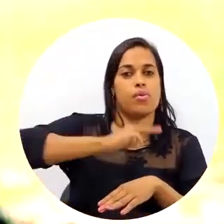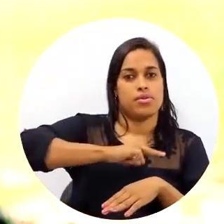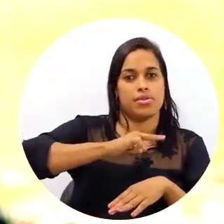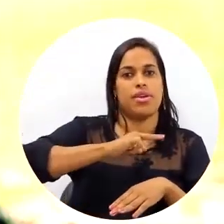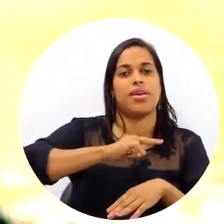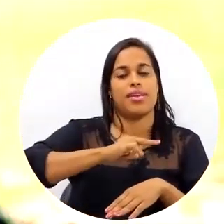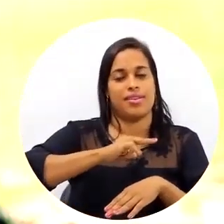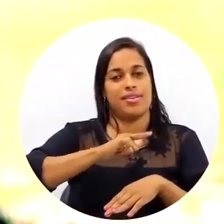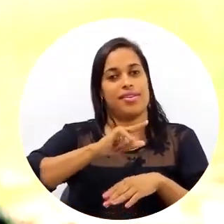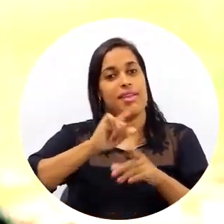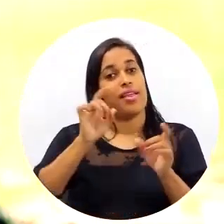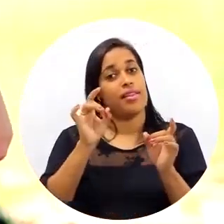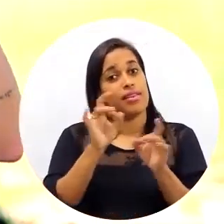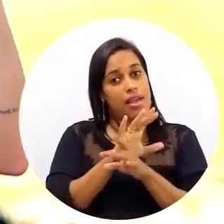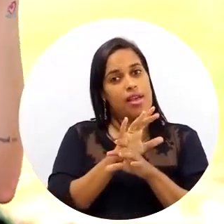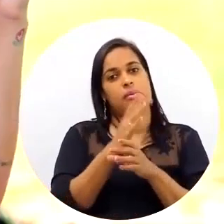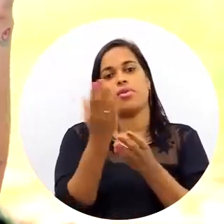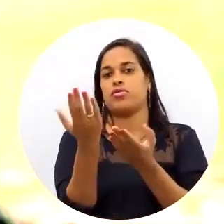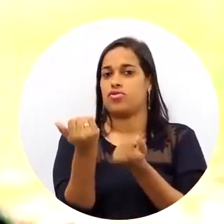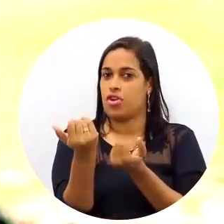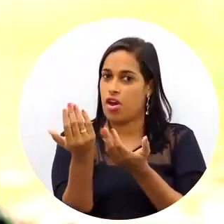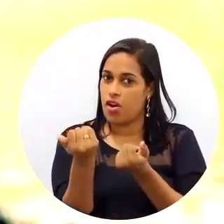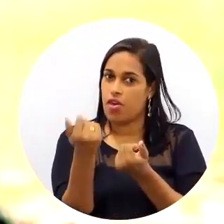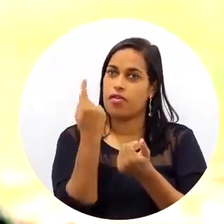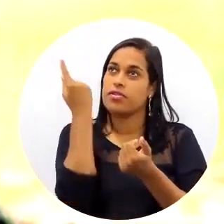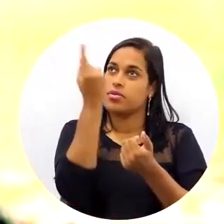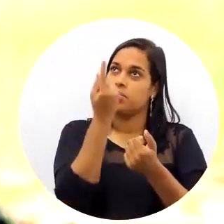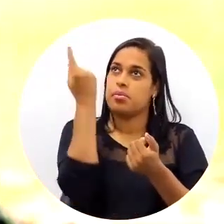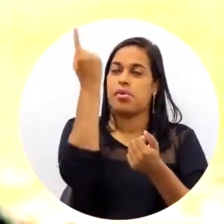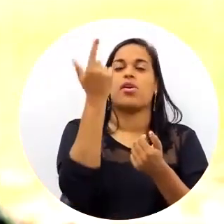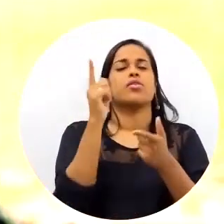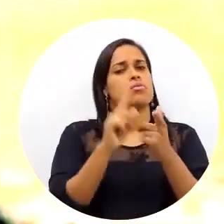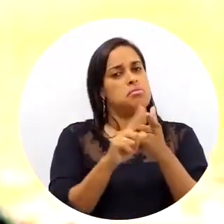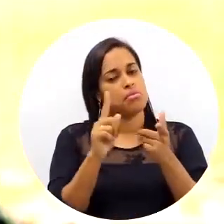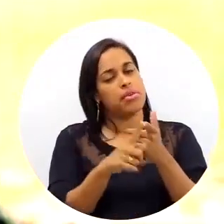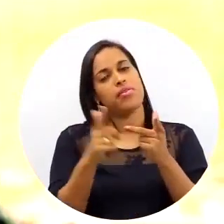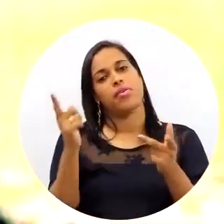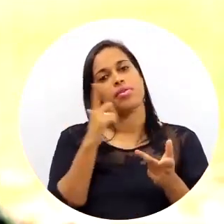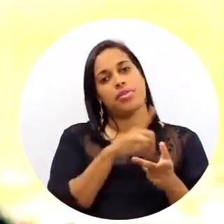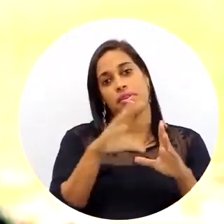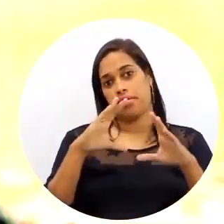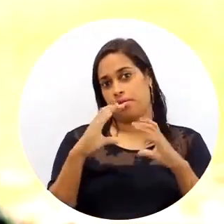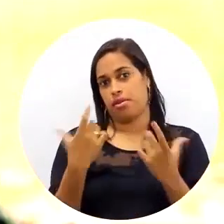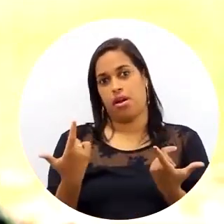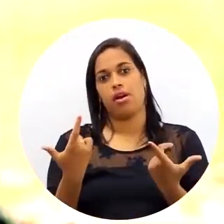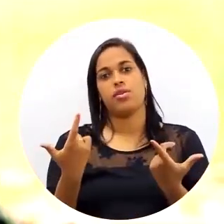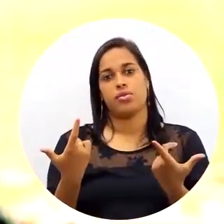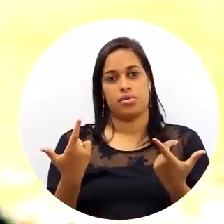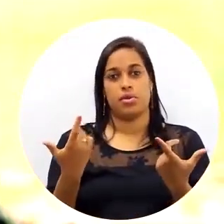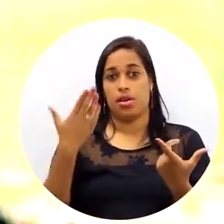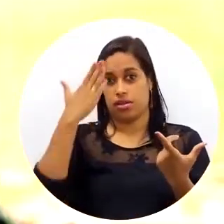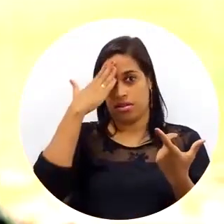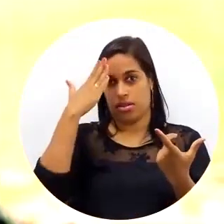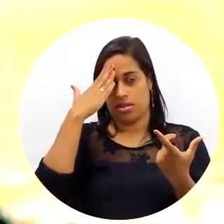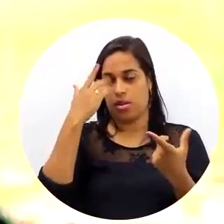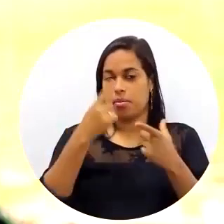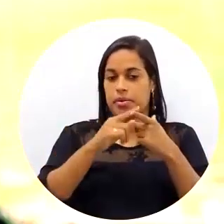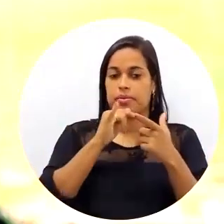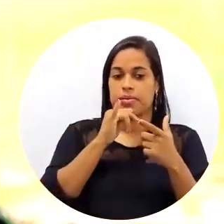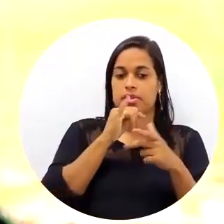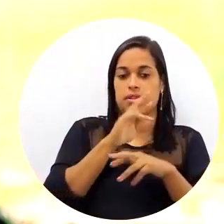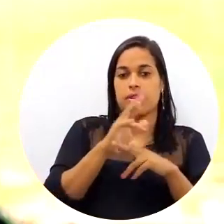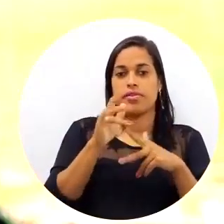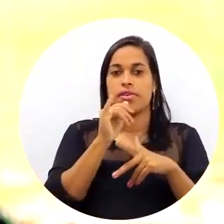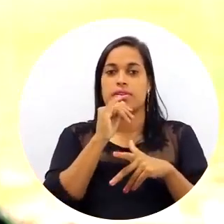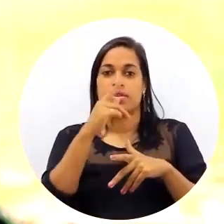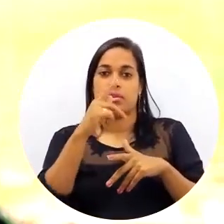alcançar e também, consequentemente, os maiores irão alcançar. Diferente de a gente utilizar um Passing Teal